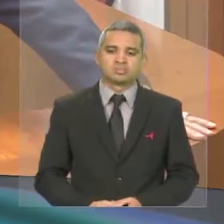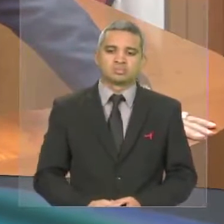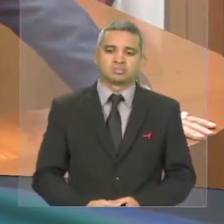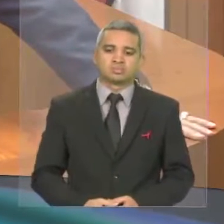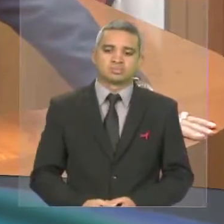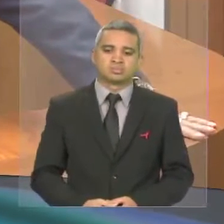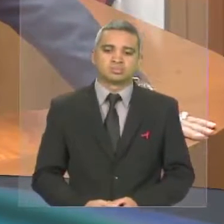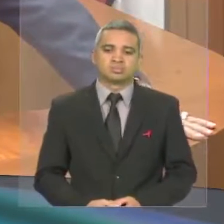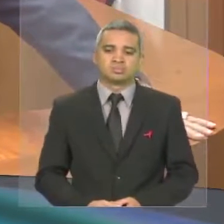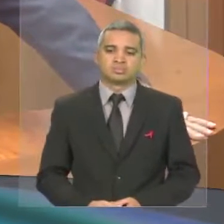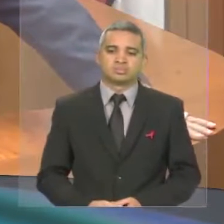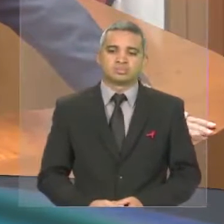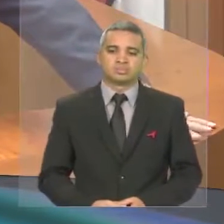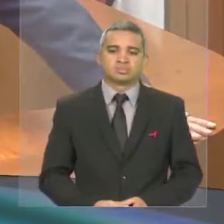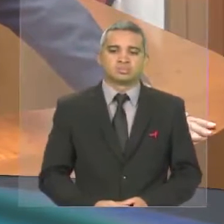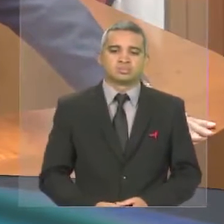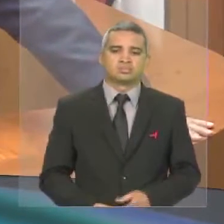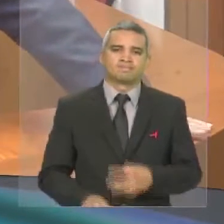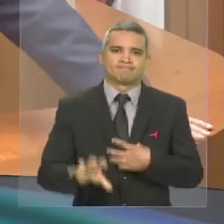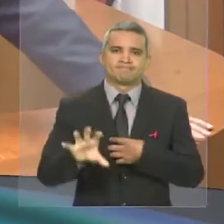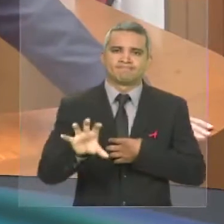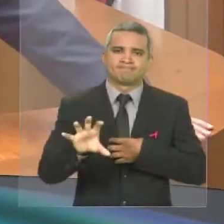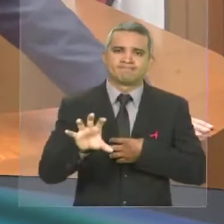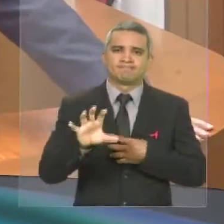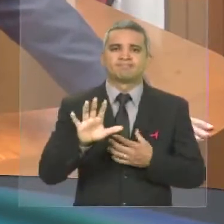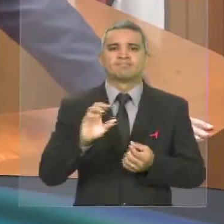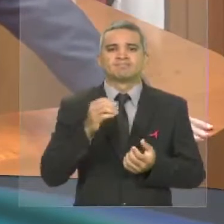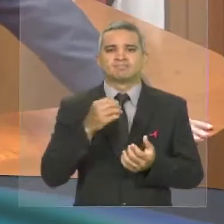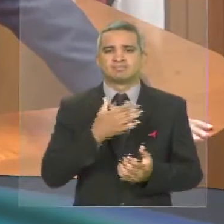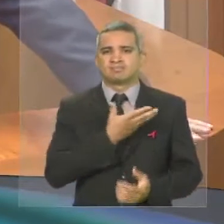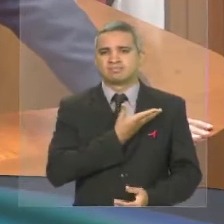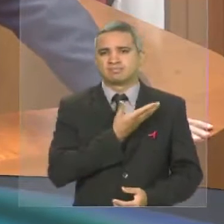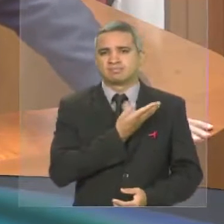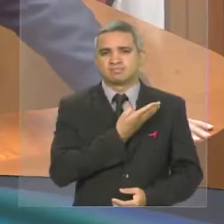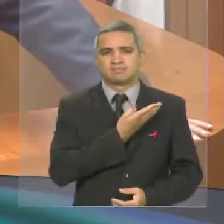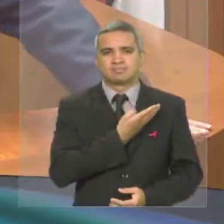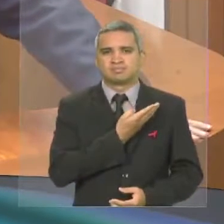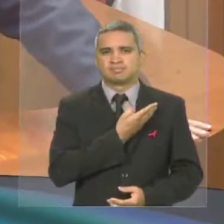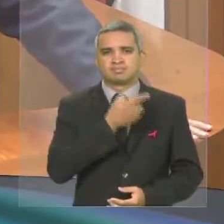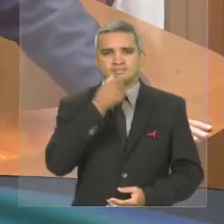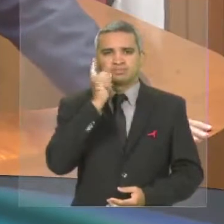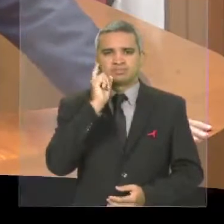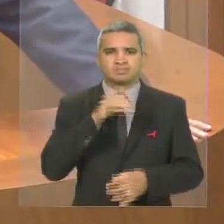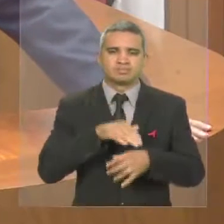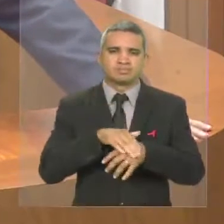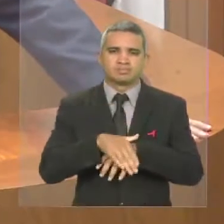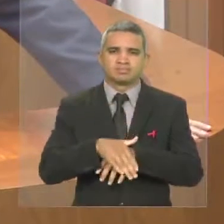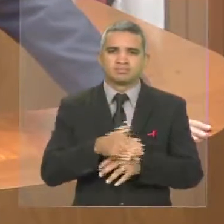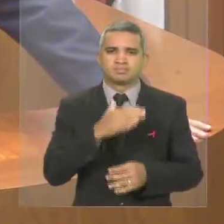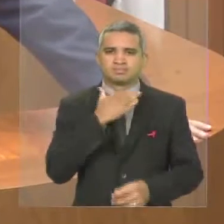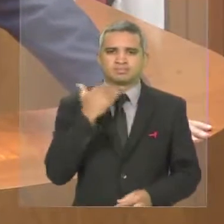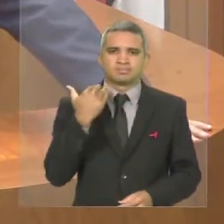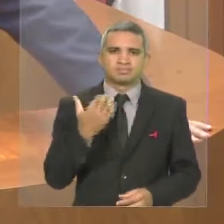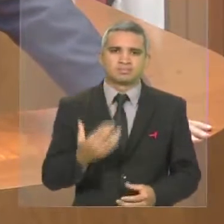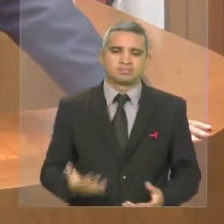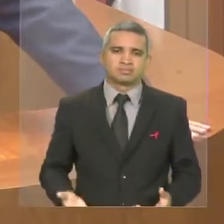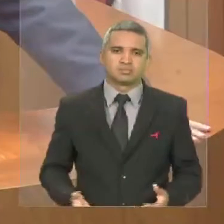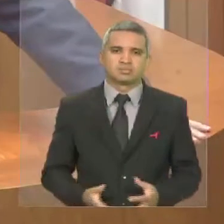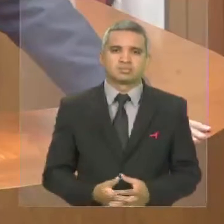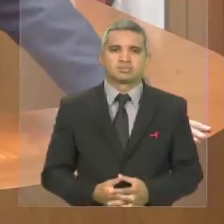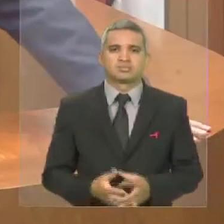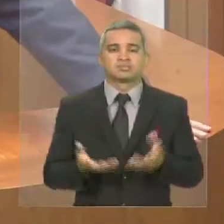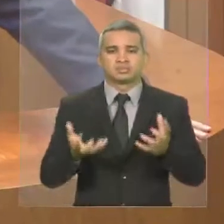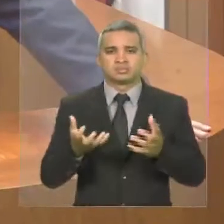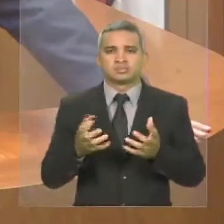lamentar a perda de um grande amigo nessa noite de ontem, e queria constar nos